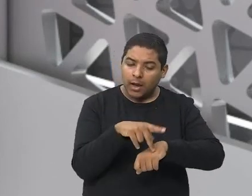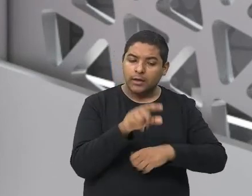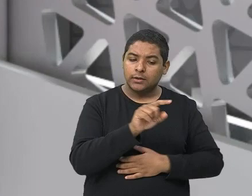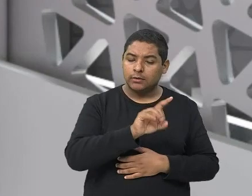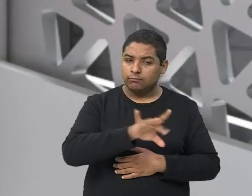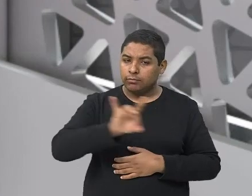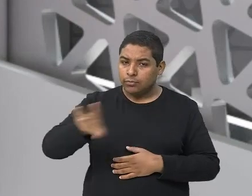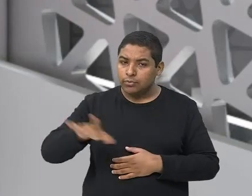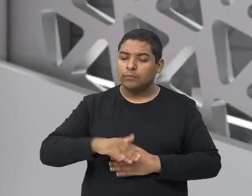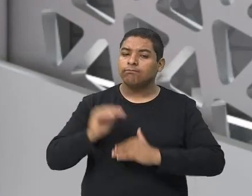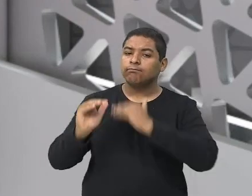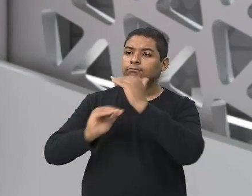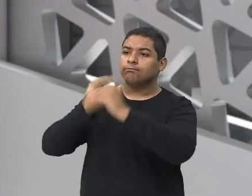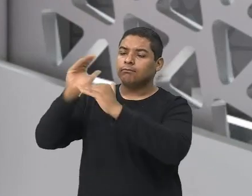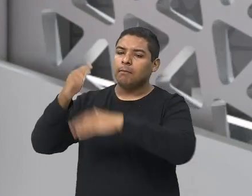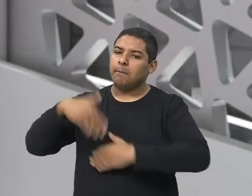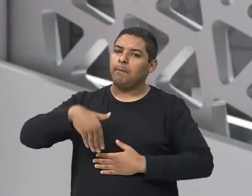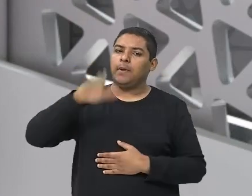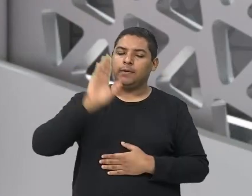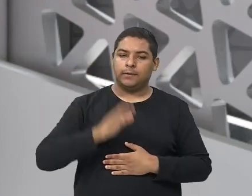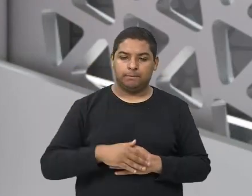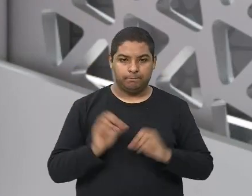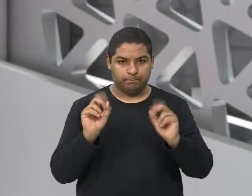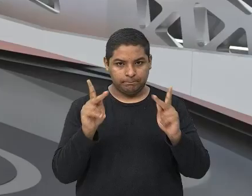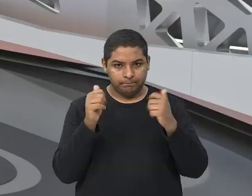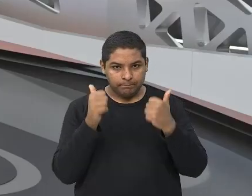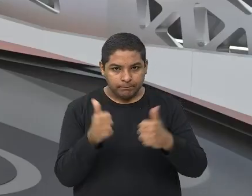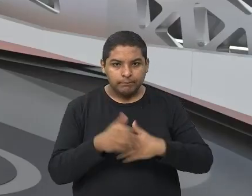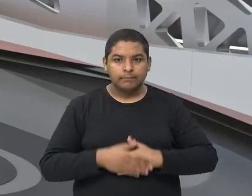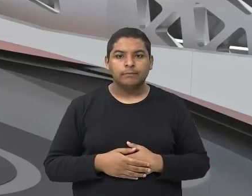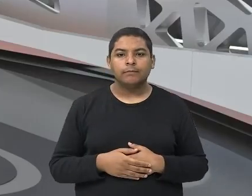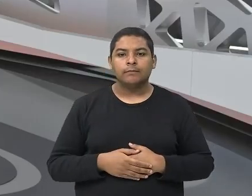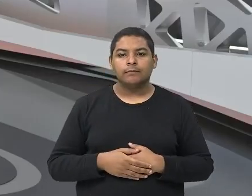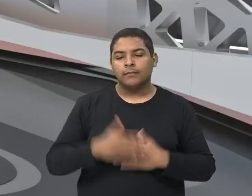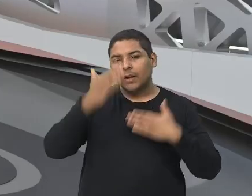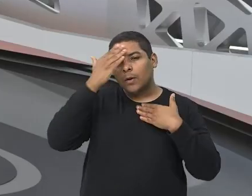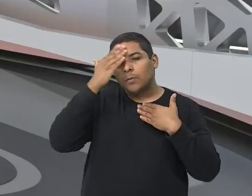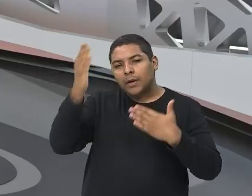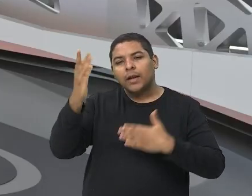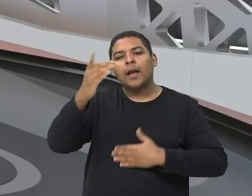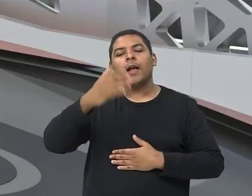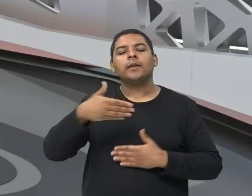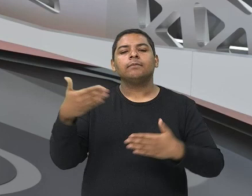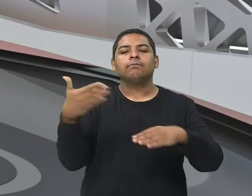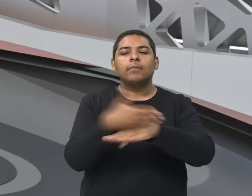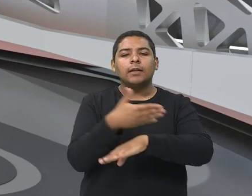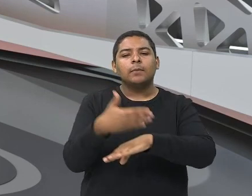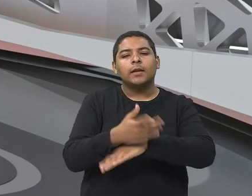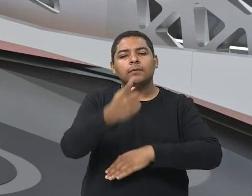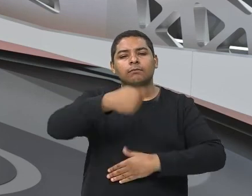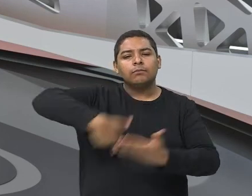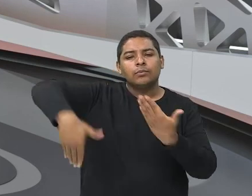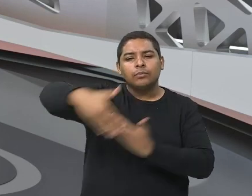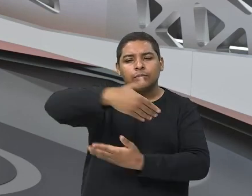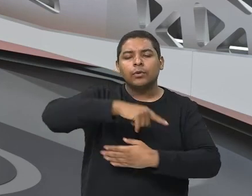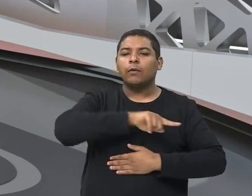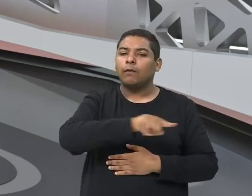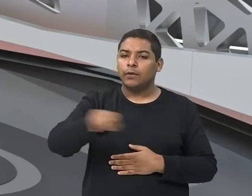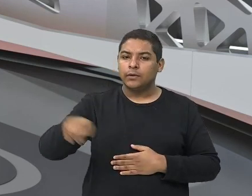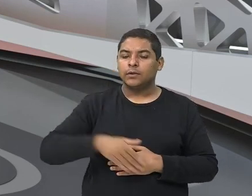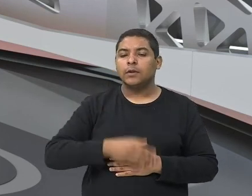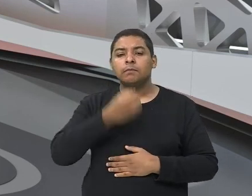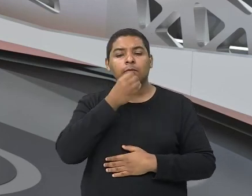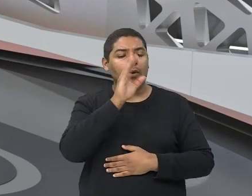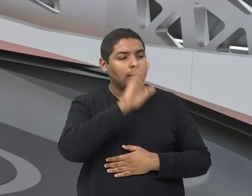acabam crescendo cada vez mais, tá certo, gente? Muito obrigada pela participação de todos vocês, tá? Boa